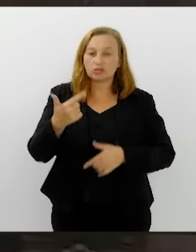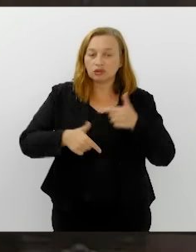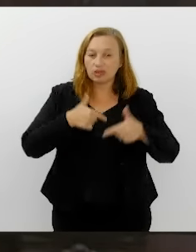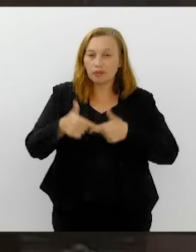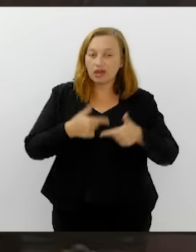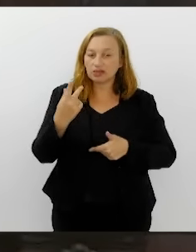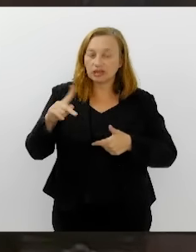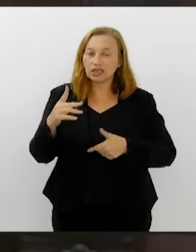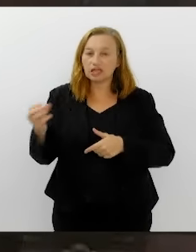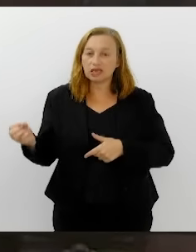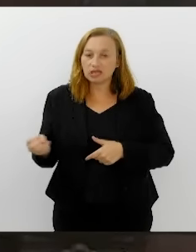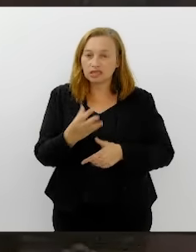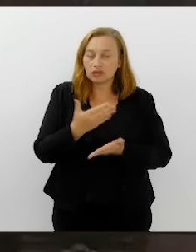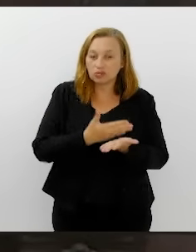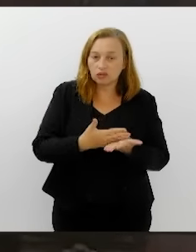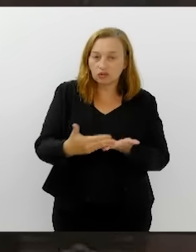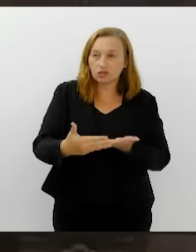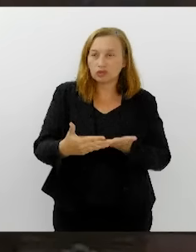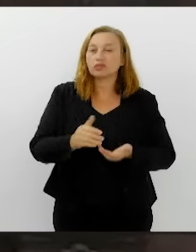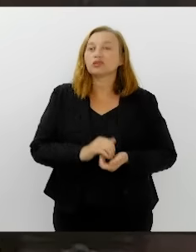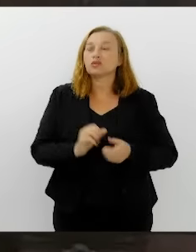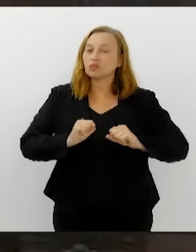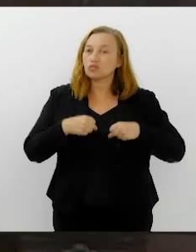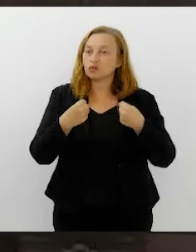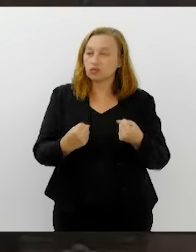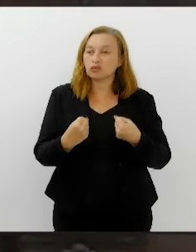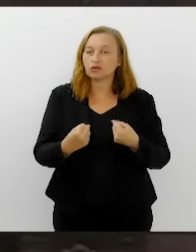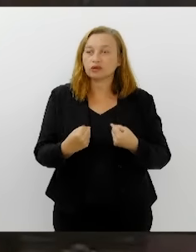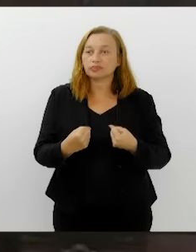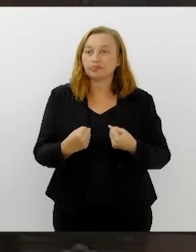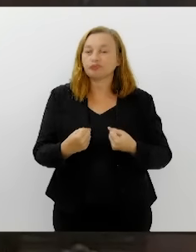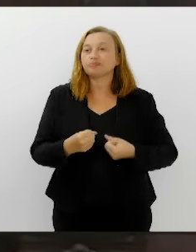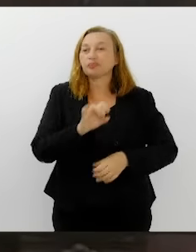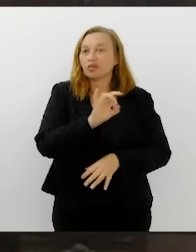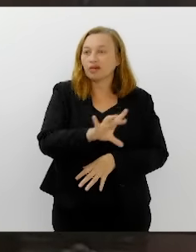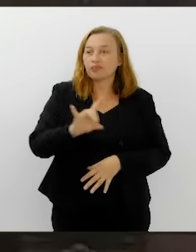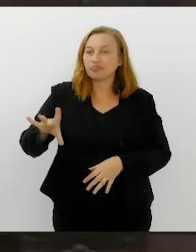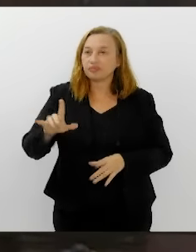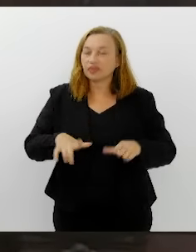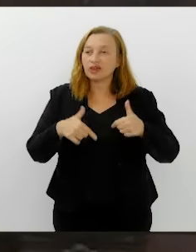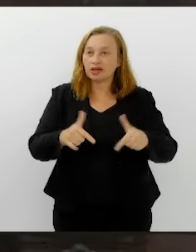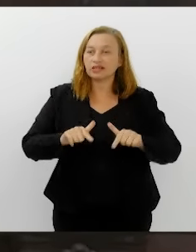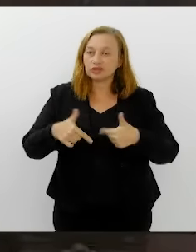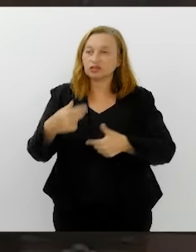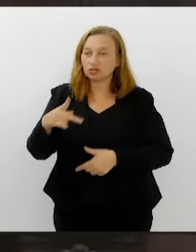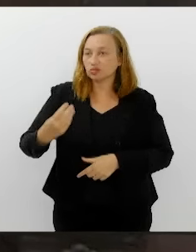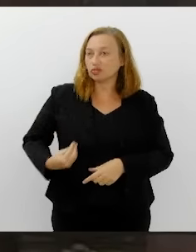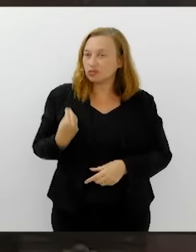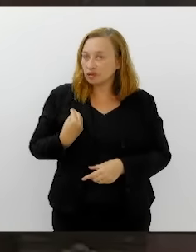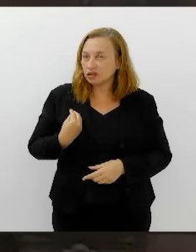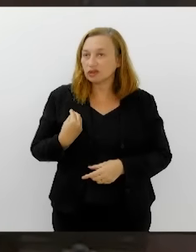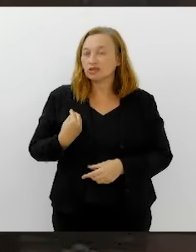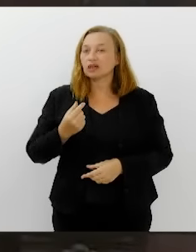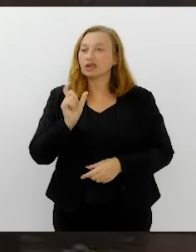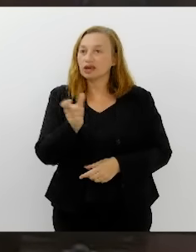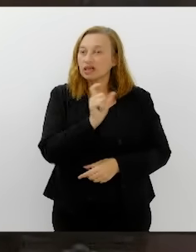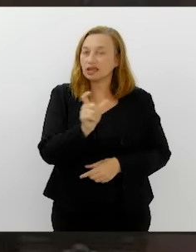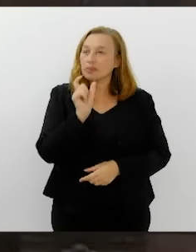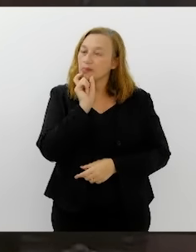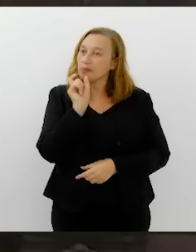cedo, marcada por um fervor que se manifestava em cada ato de sua vida, em cada palavra e em